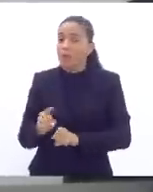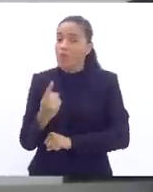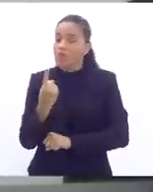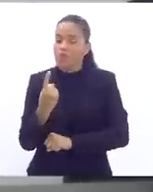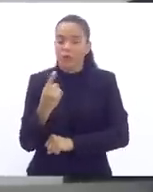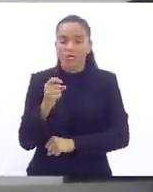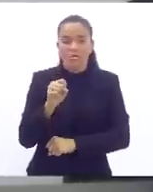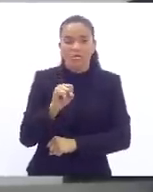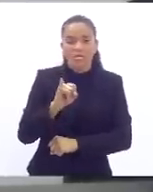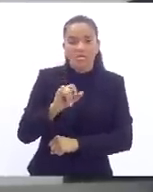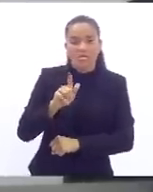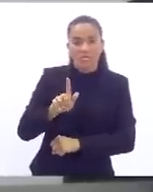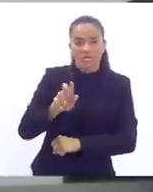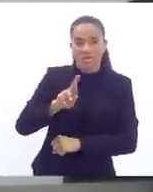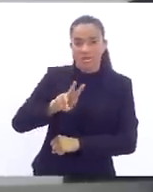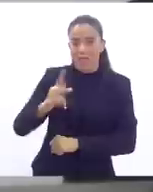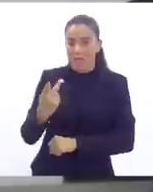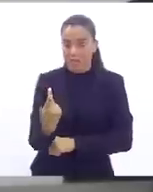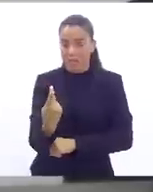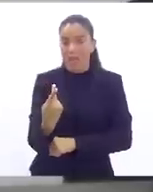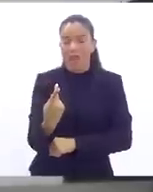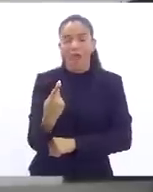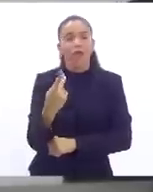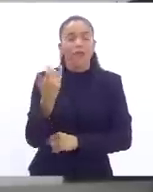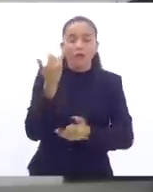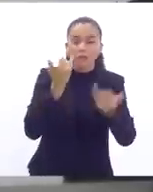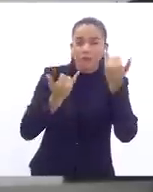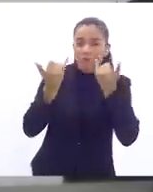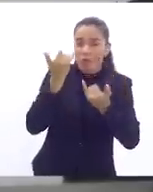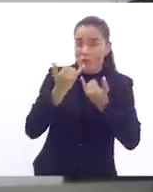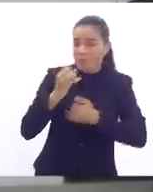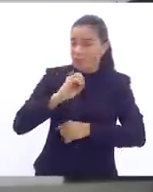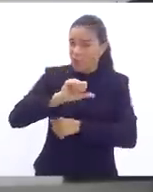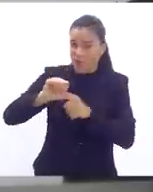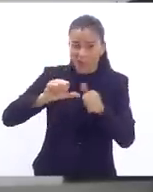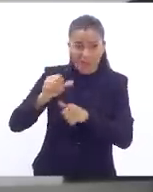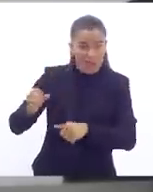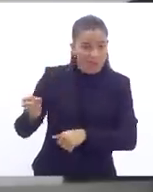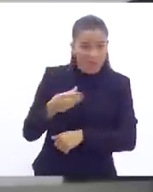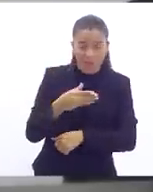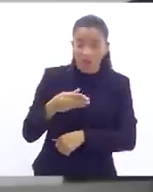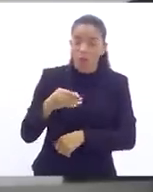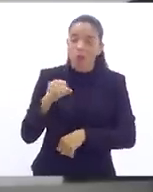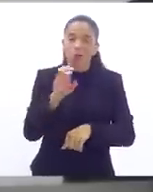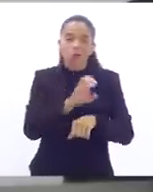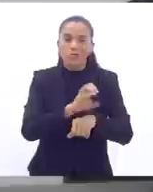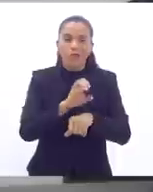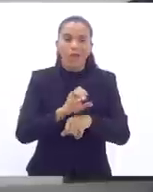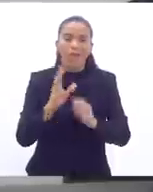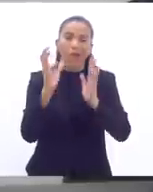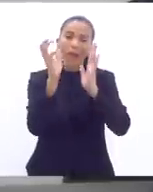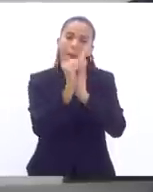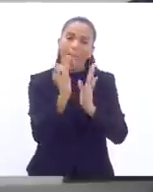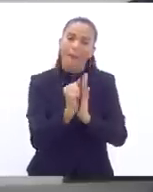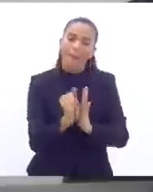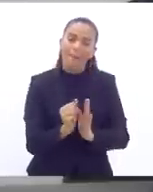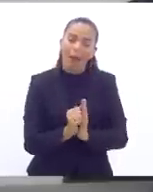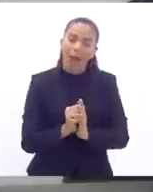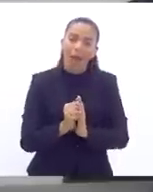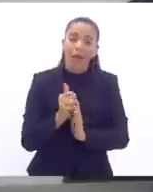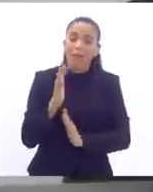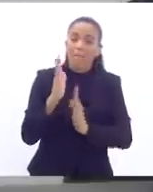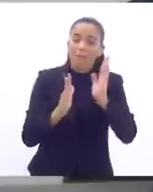Então as informações cadastrais estão lá não são atualizadas no estado não faz o recadastramento há pelo menos